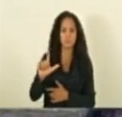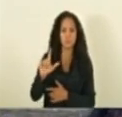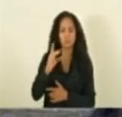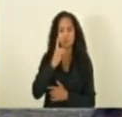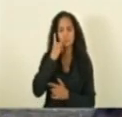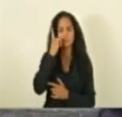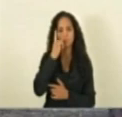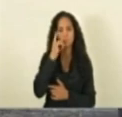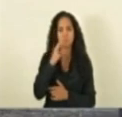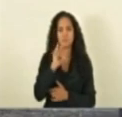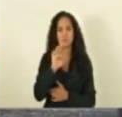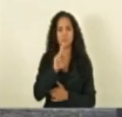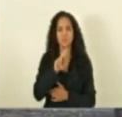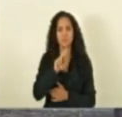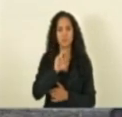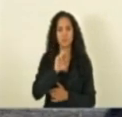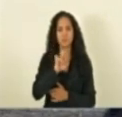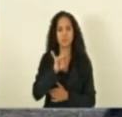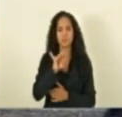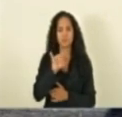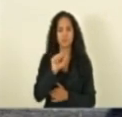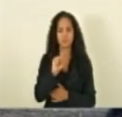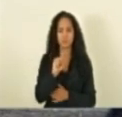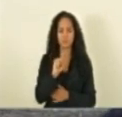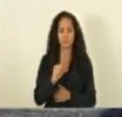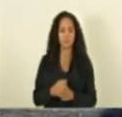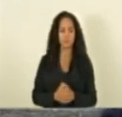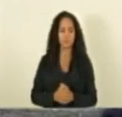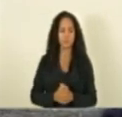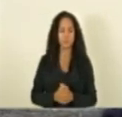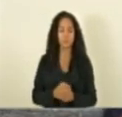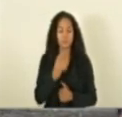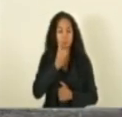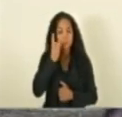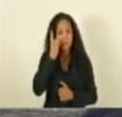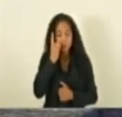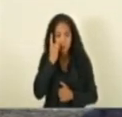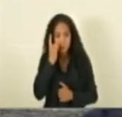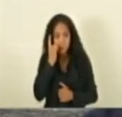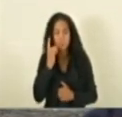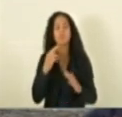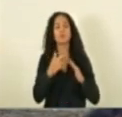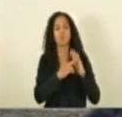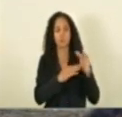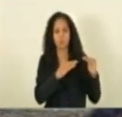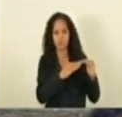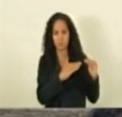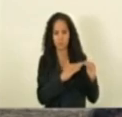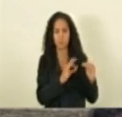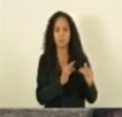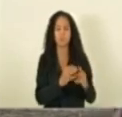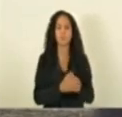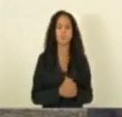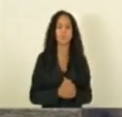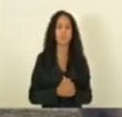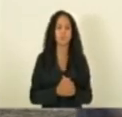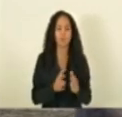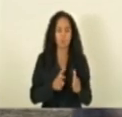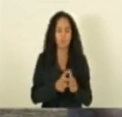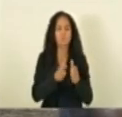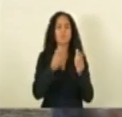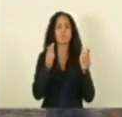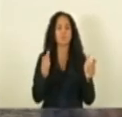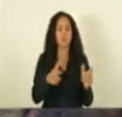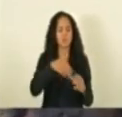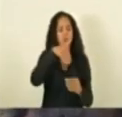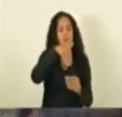Deputado Freitas? Deu não. Deputado Freitas, com o relator. Já havendo a maioria